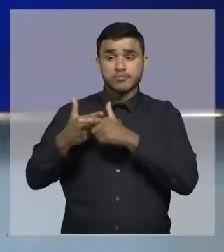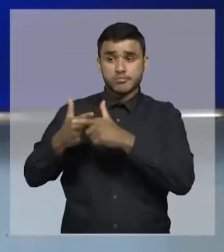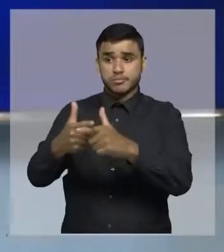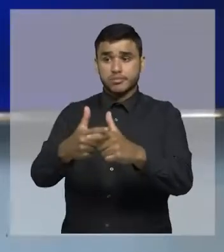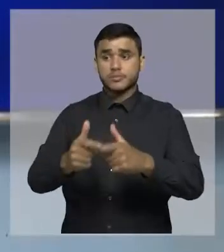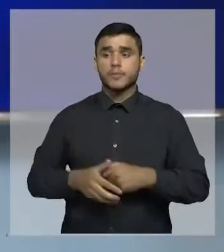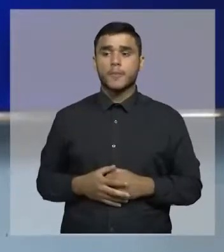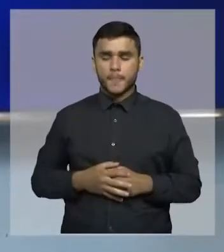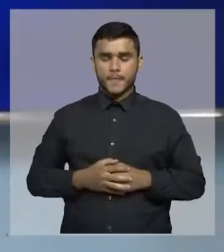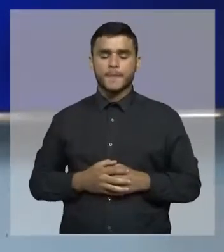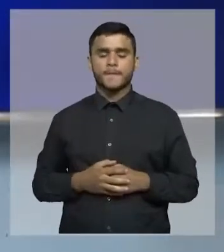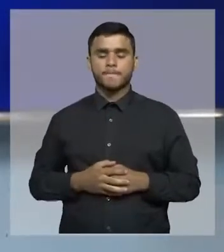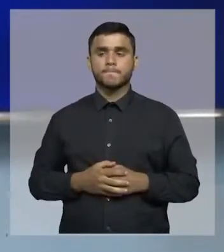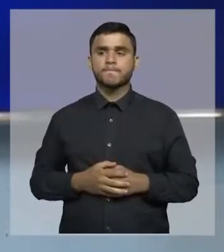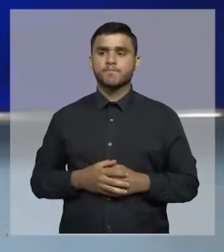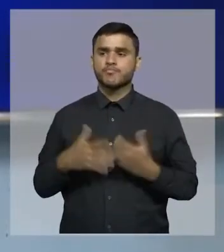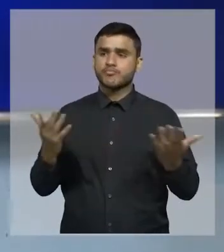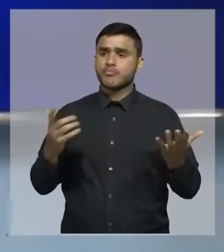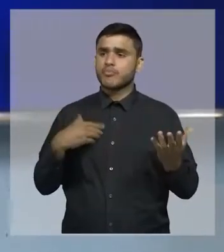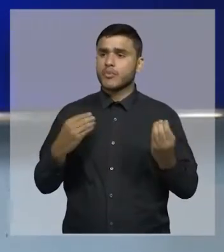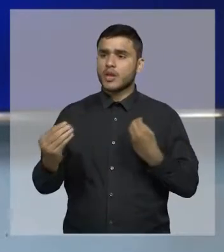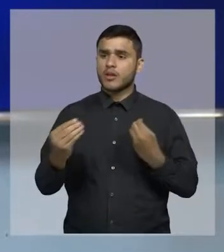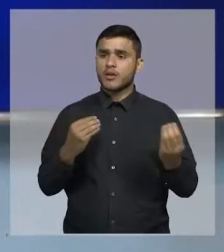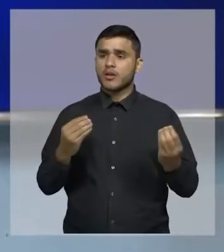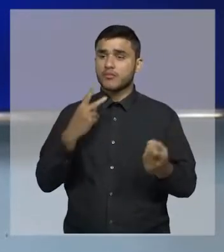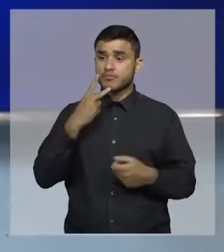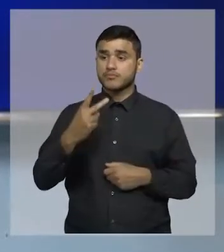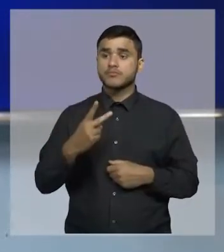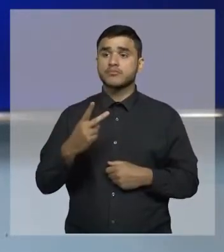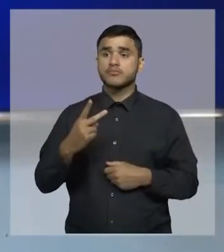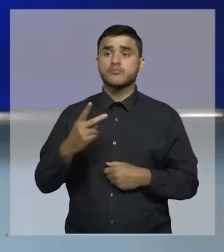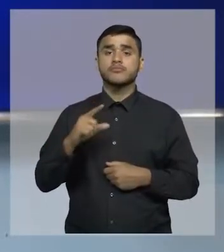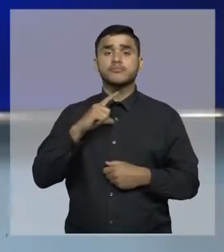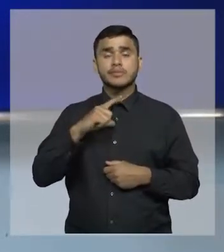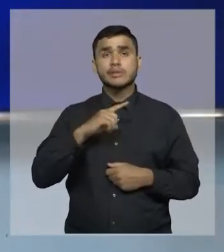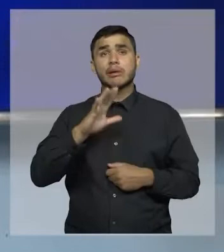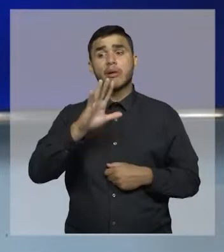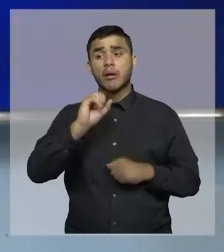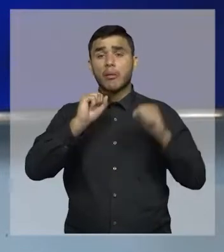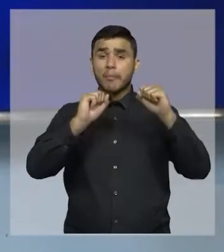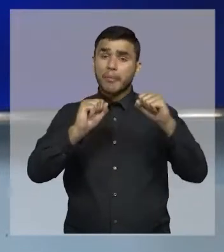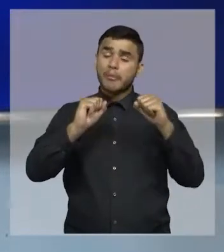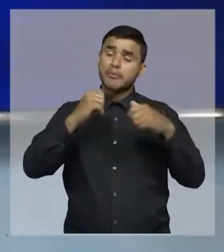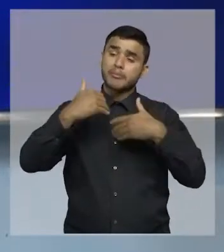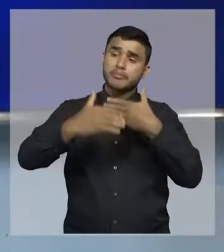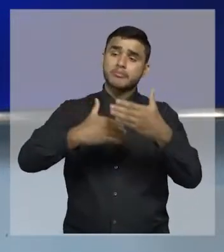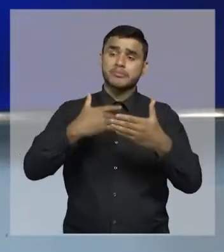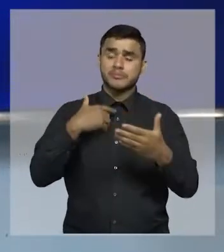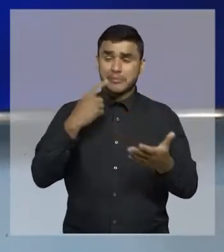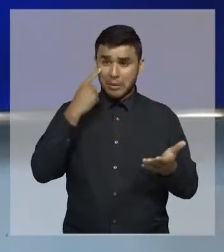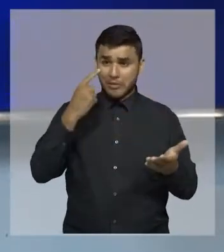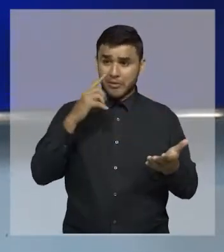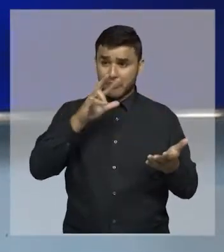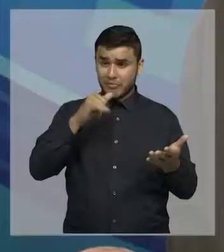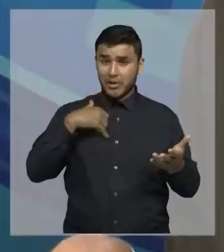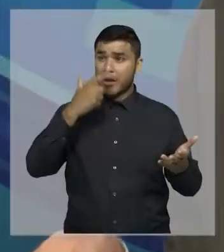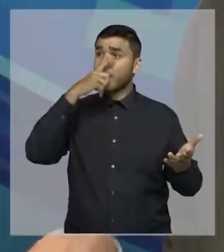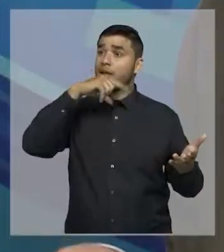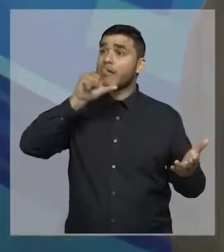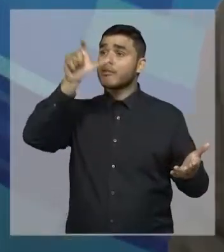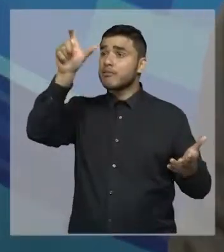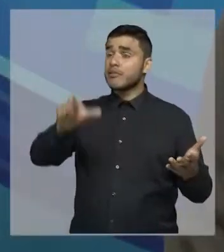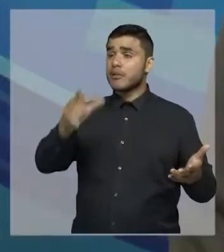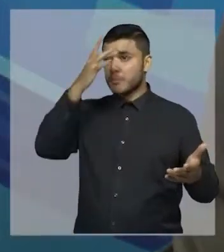voluntarismo também não tem mais espaço. Tem diminuído bastante. Ele pode até se nos apresentar ainda, mas ele não tem mais espaço. Ele não tem espaço